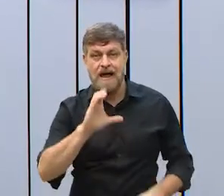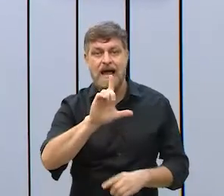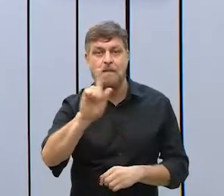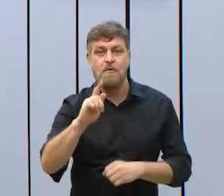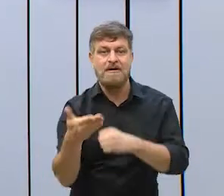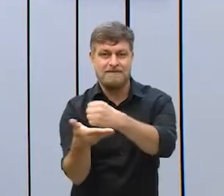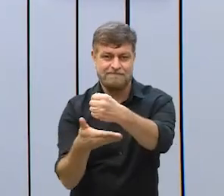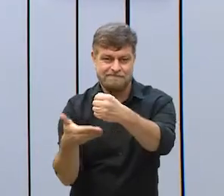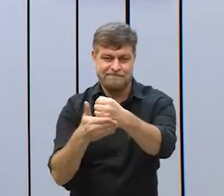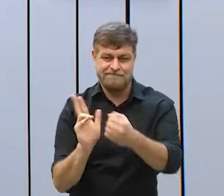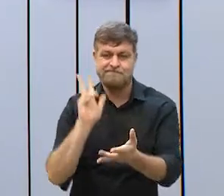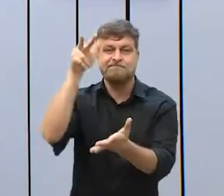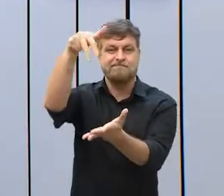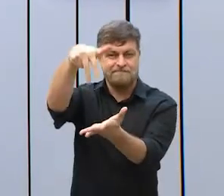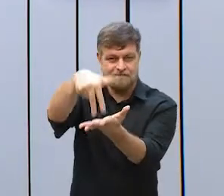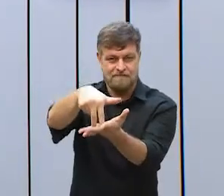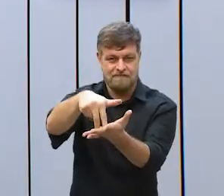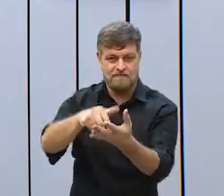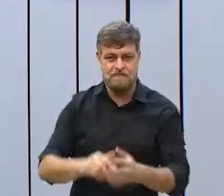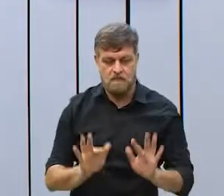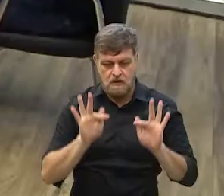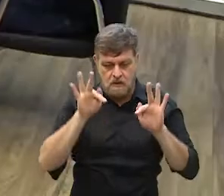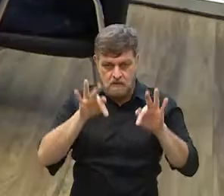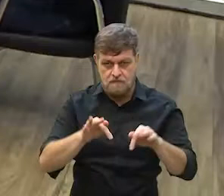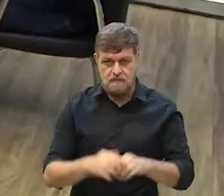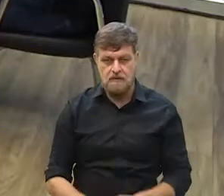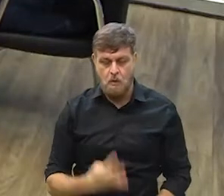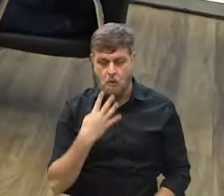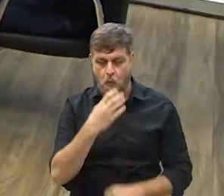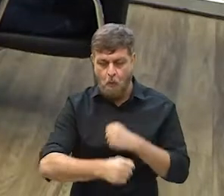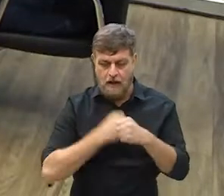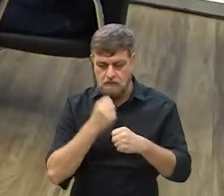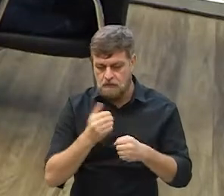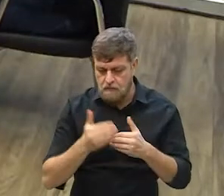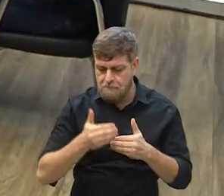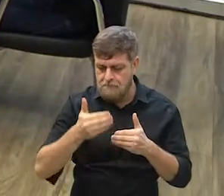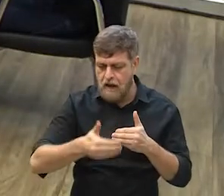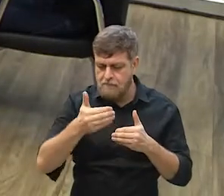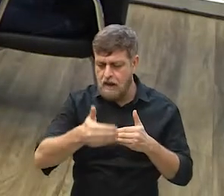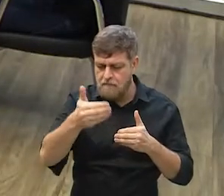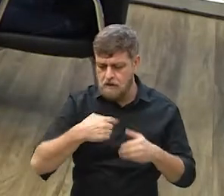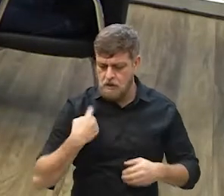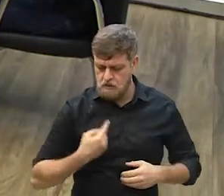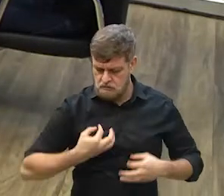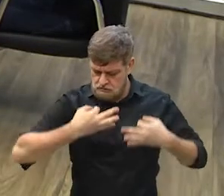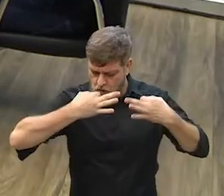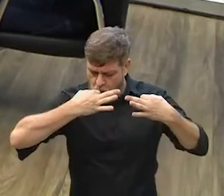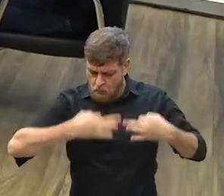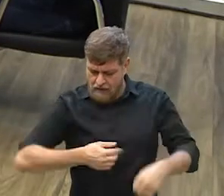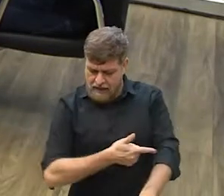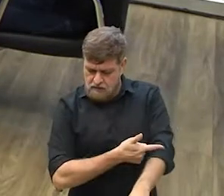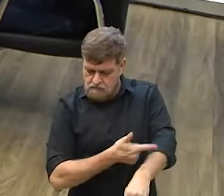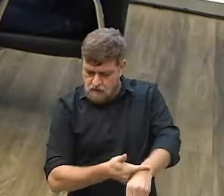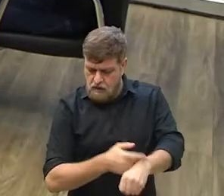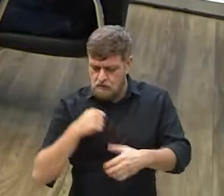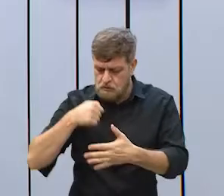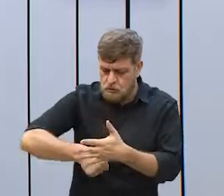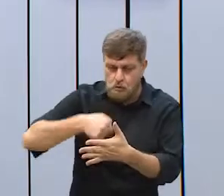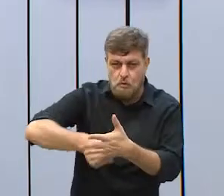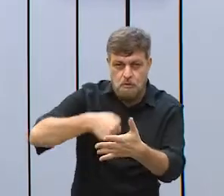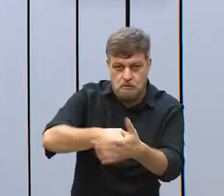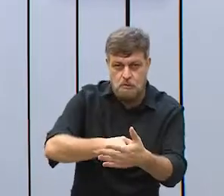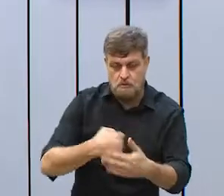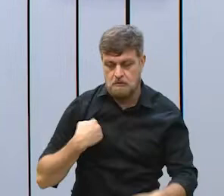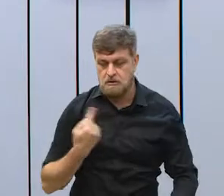Campo Grande, e no final fala assim, olha, terminaram um mandato íntegro, reto, que lutou. Então a